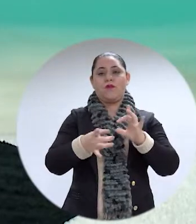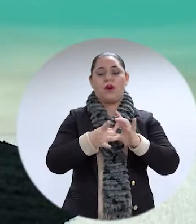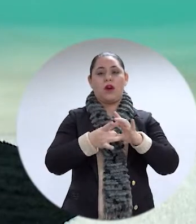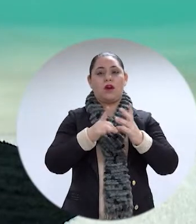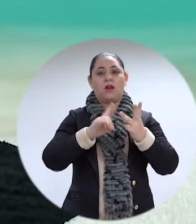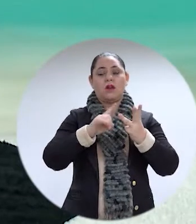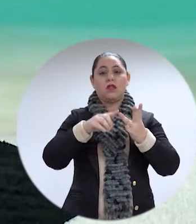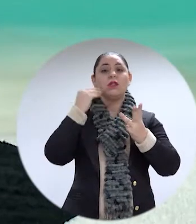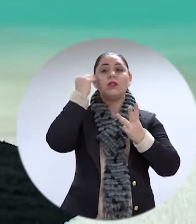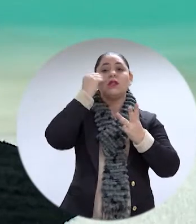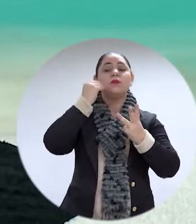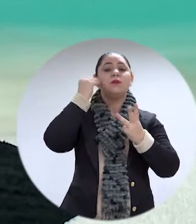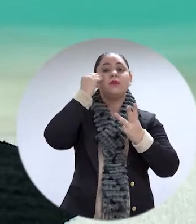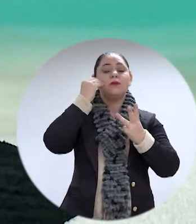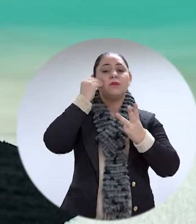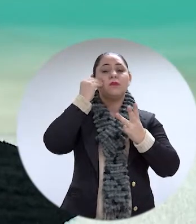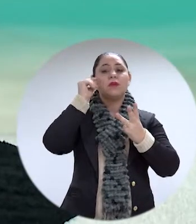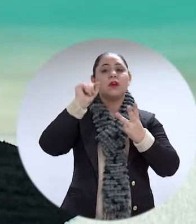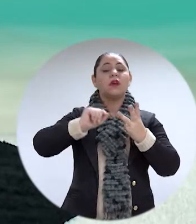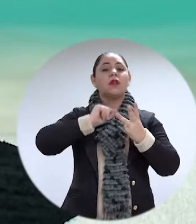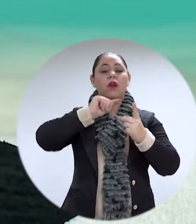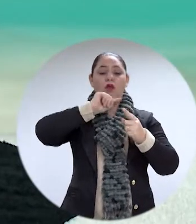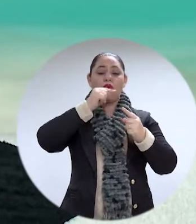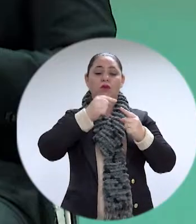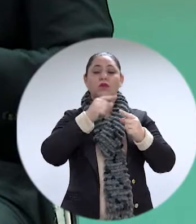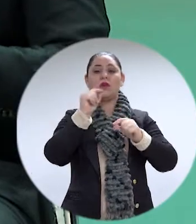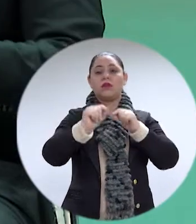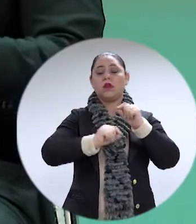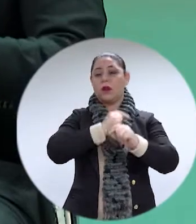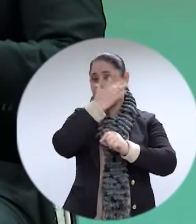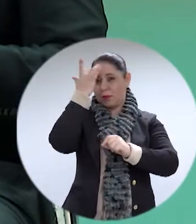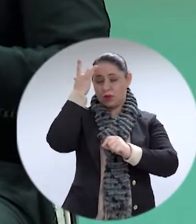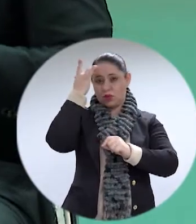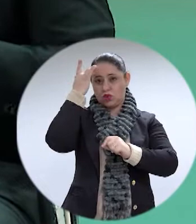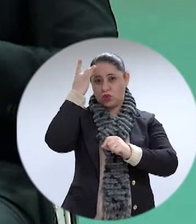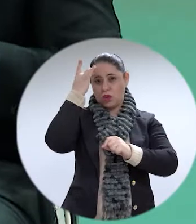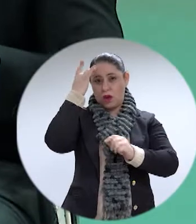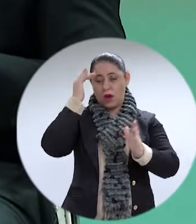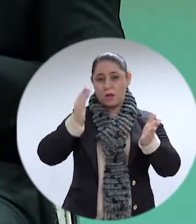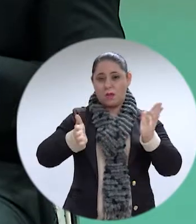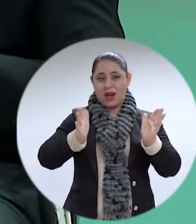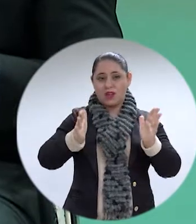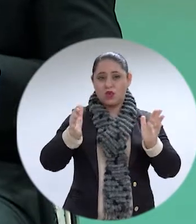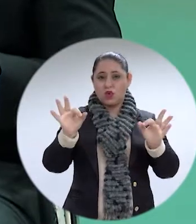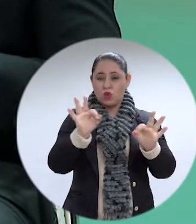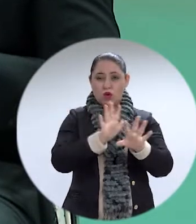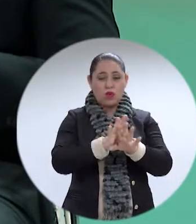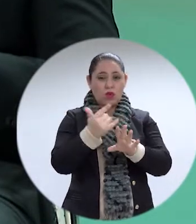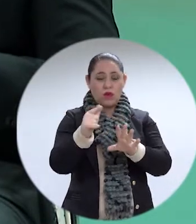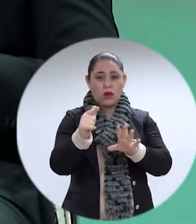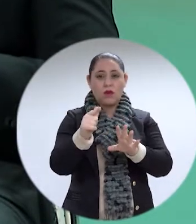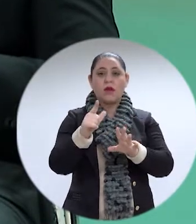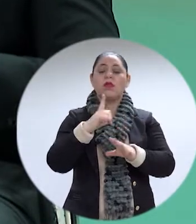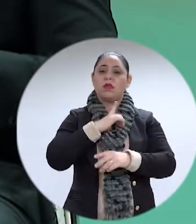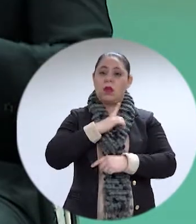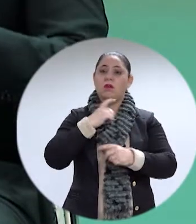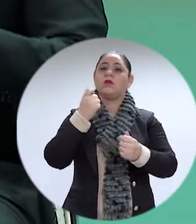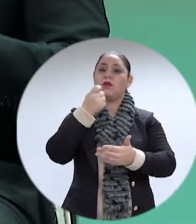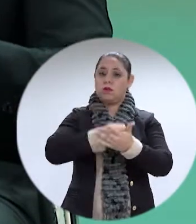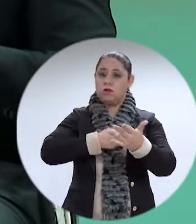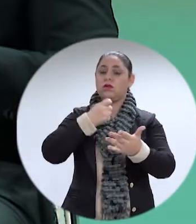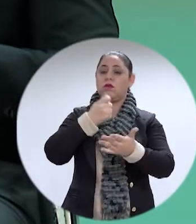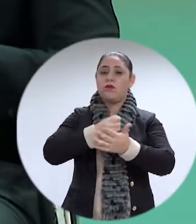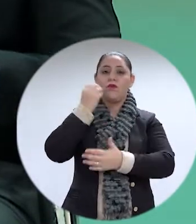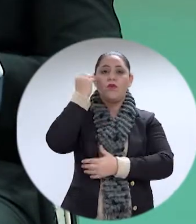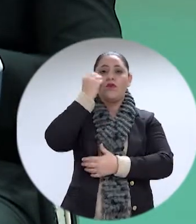O terceiro vínculo é o vínculo de experiência, que é voltado para quem é contratado por prazo indeterminado, vai ter que